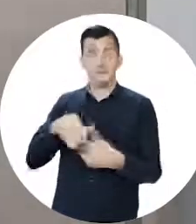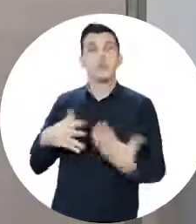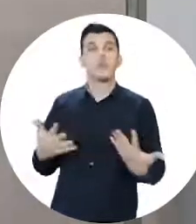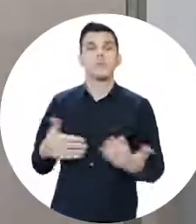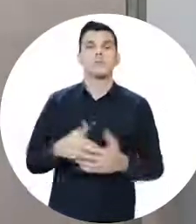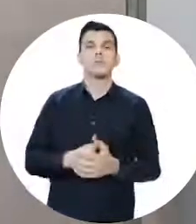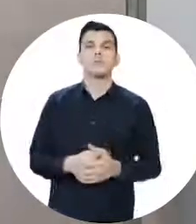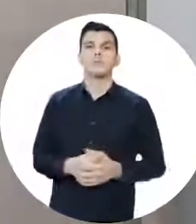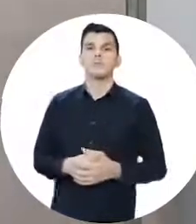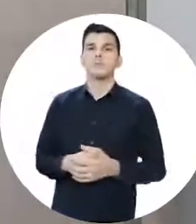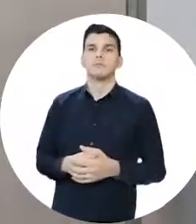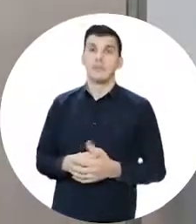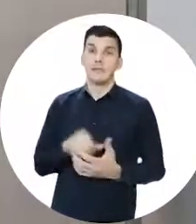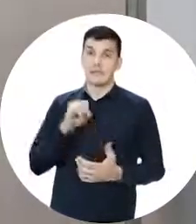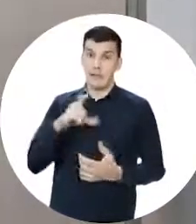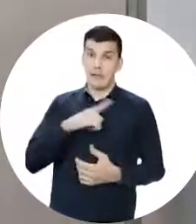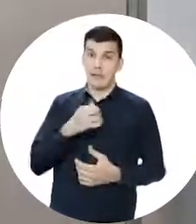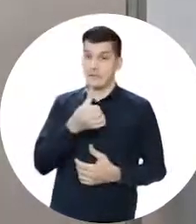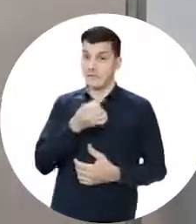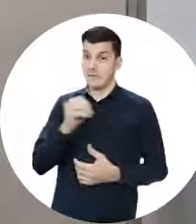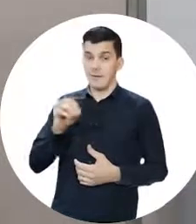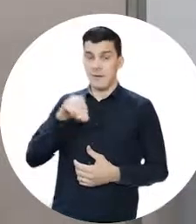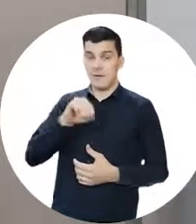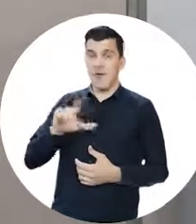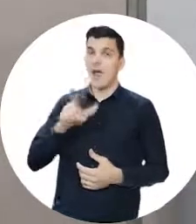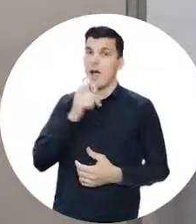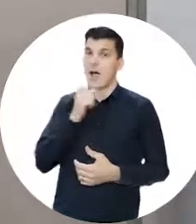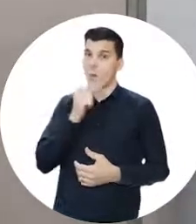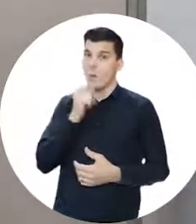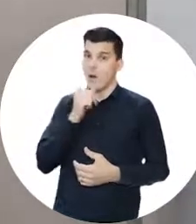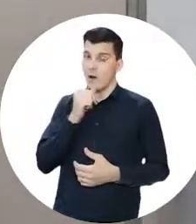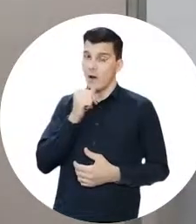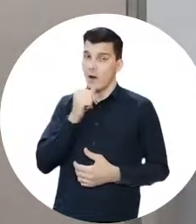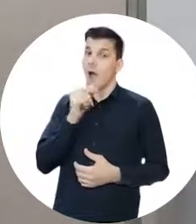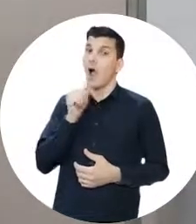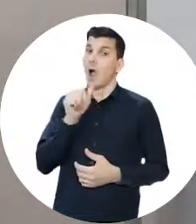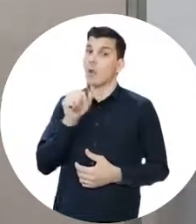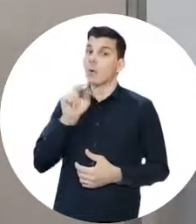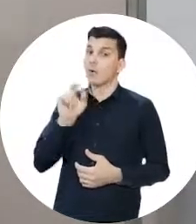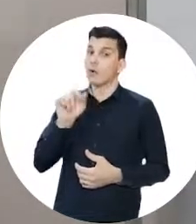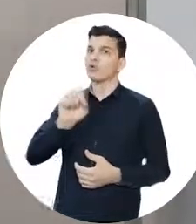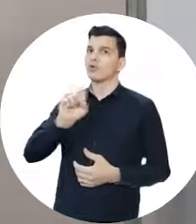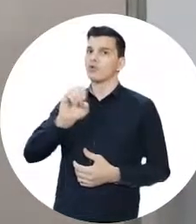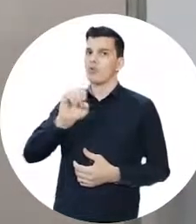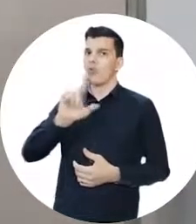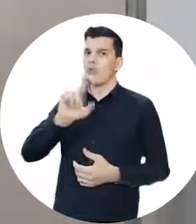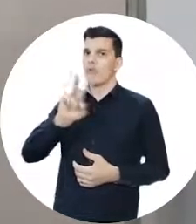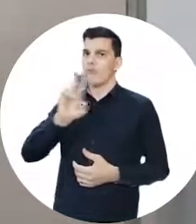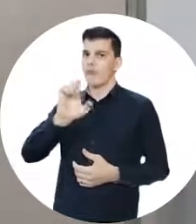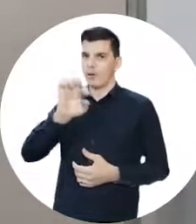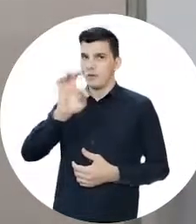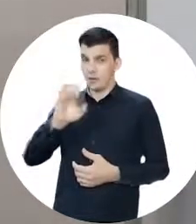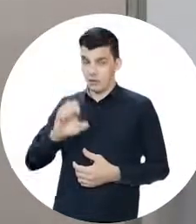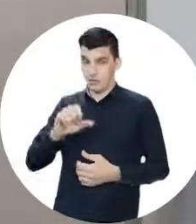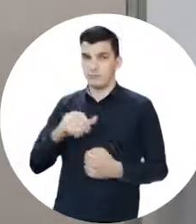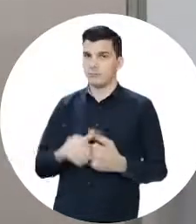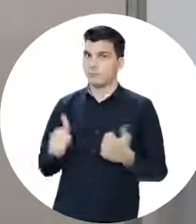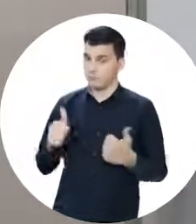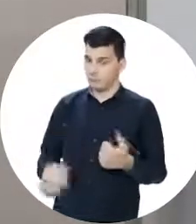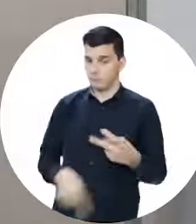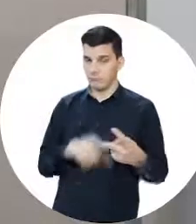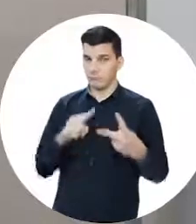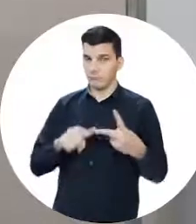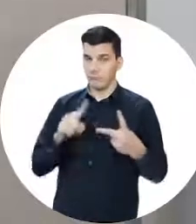soluto? Se existem 600 ml de água como componente, a maior quantidade eu chamo de